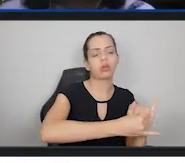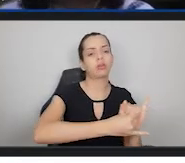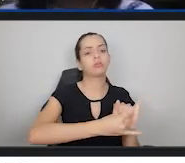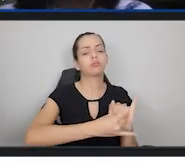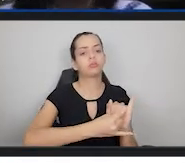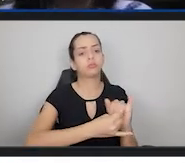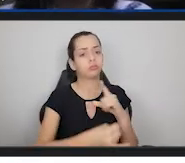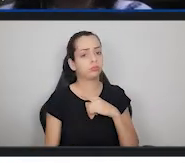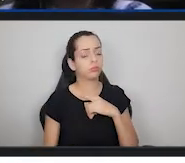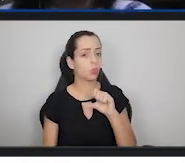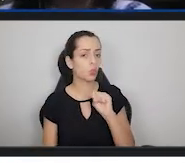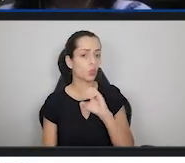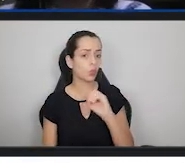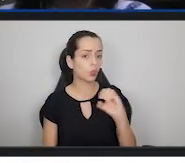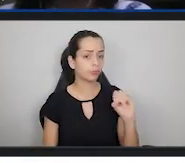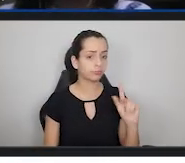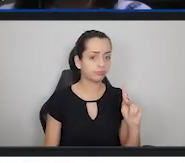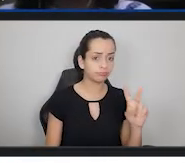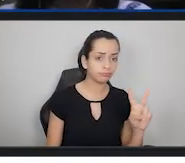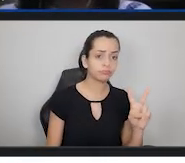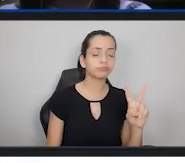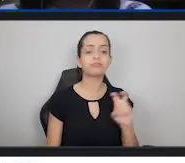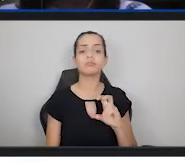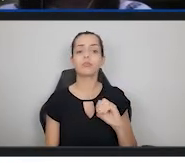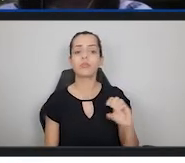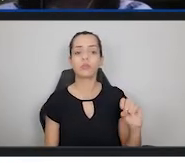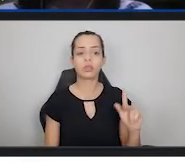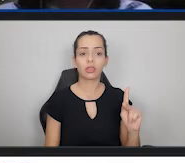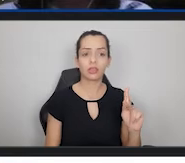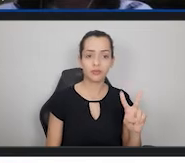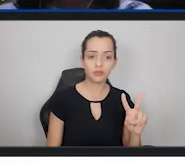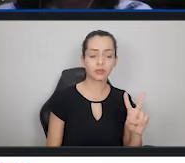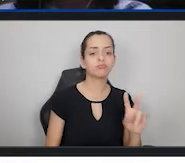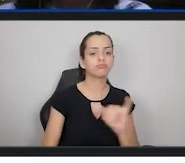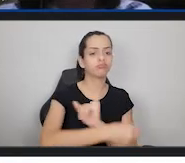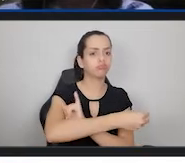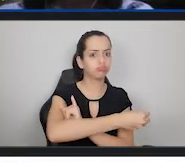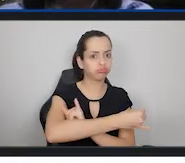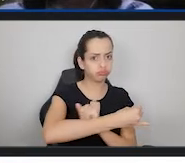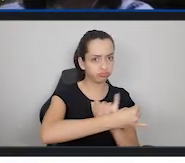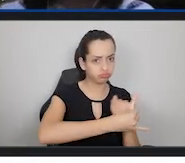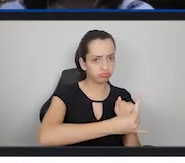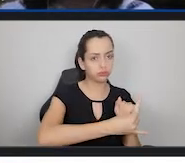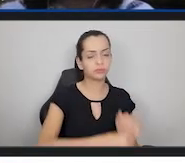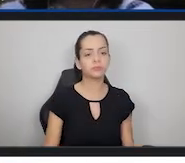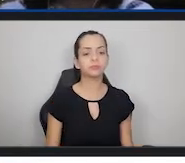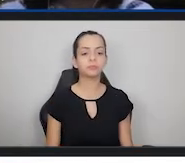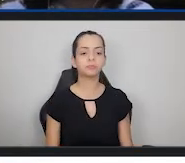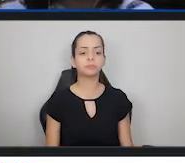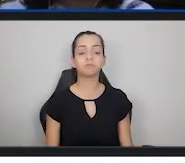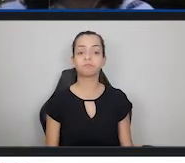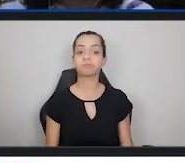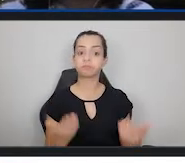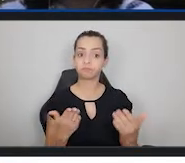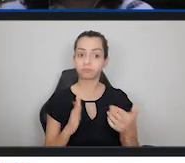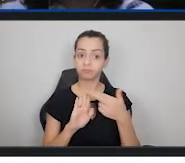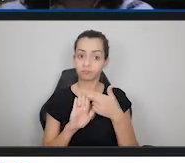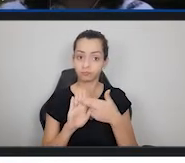corrente contínua, mas no sistema nosso nós temos 800 kV e 500 kV em corrente contínua.